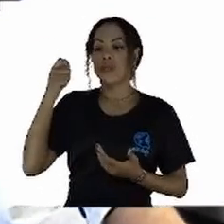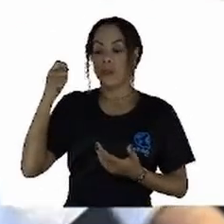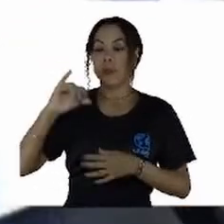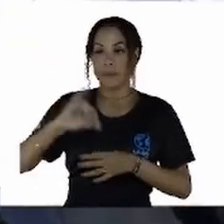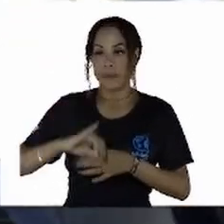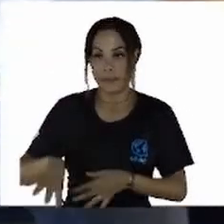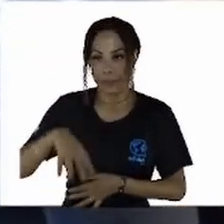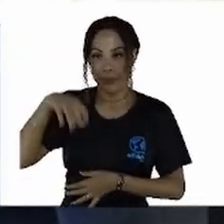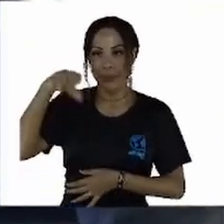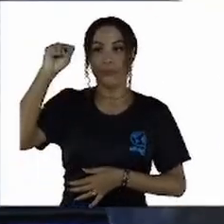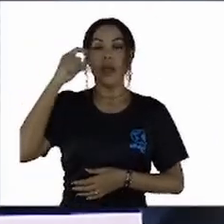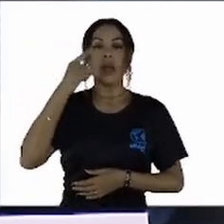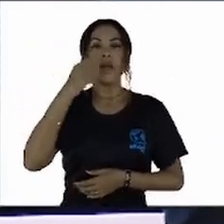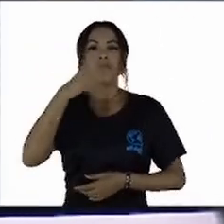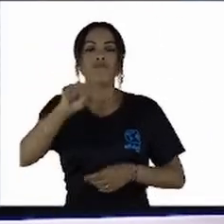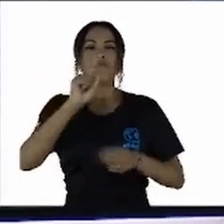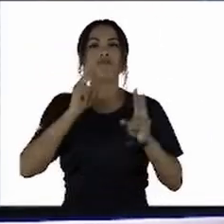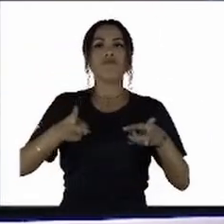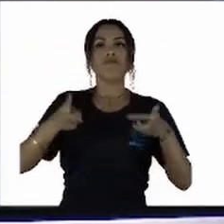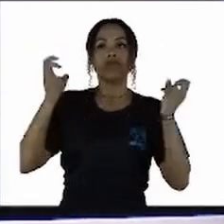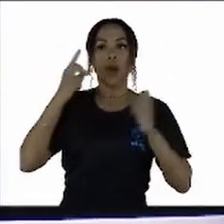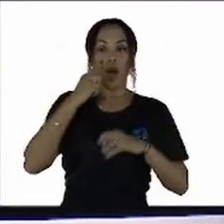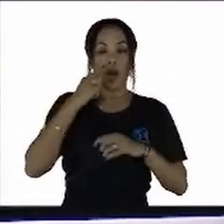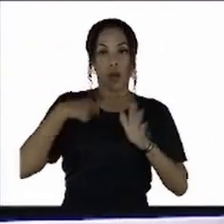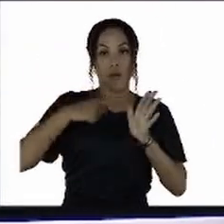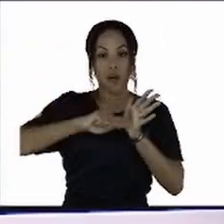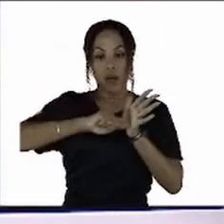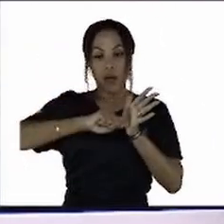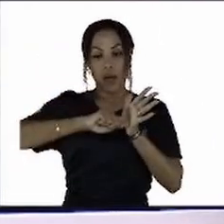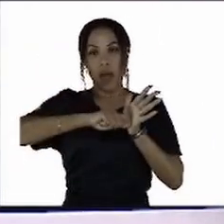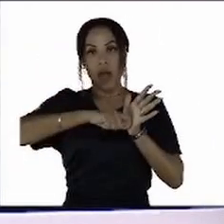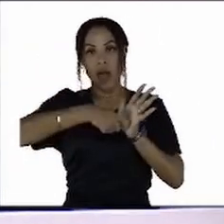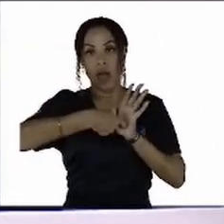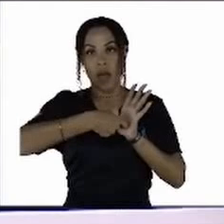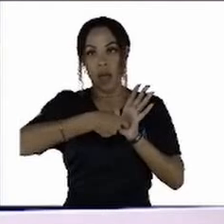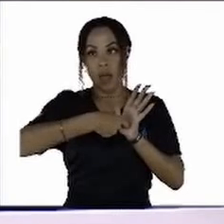aqui. Reparem. Eu só vou abrir